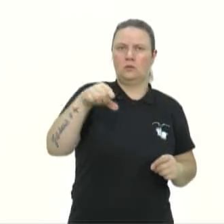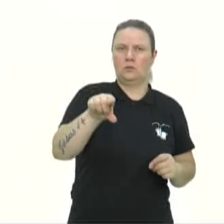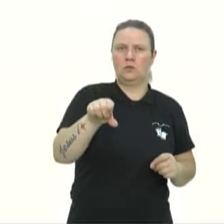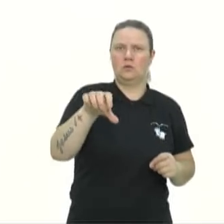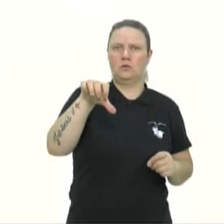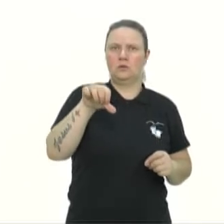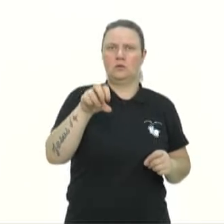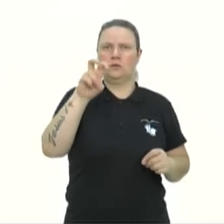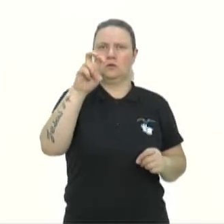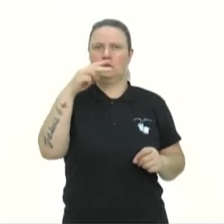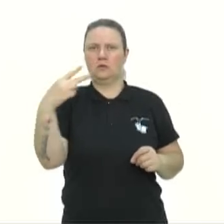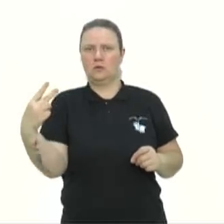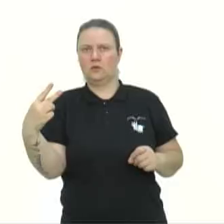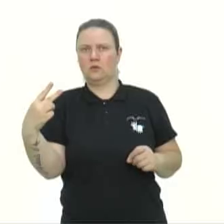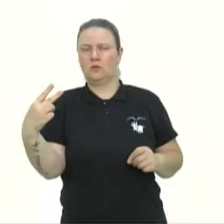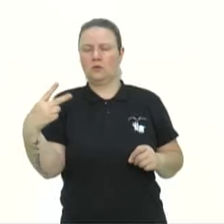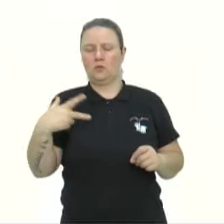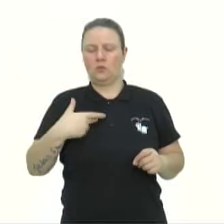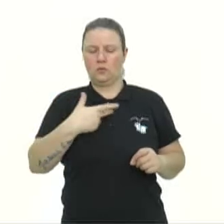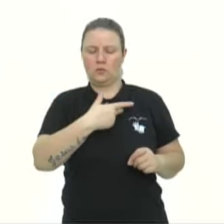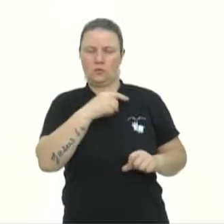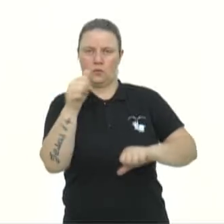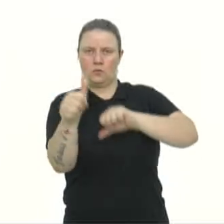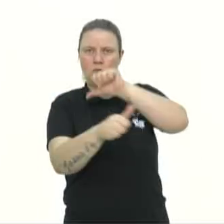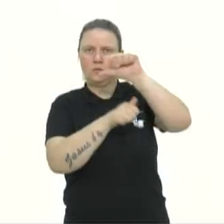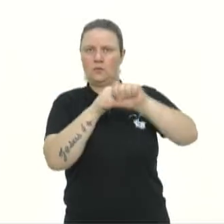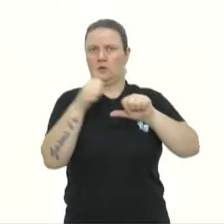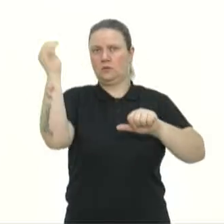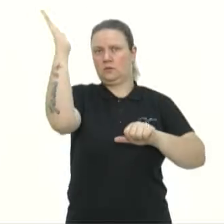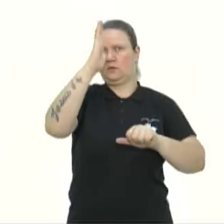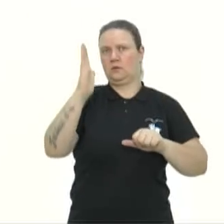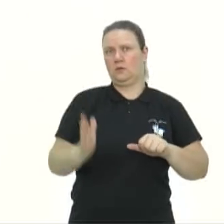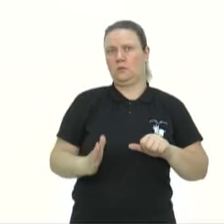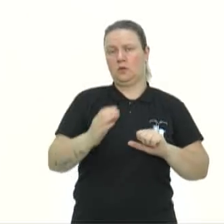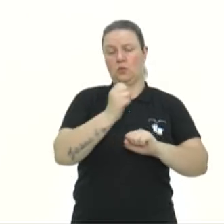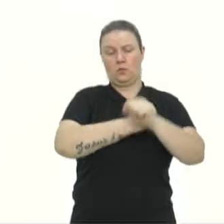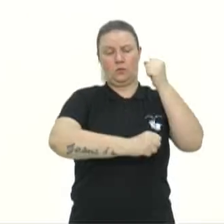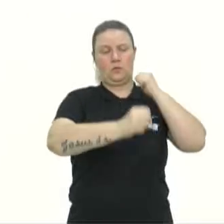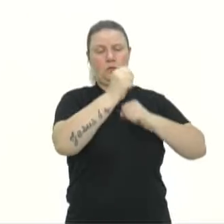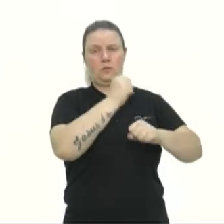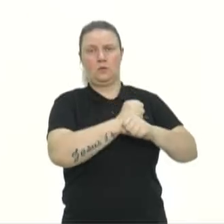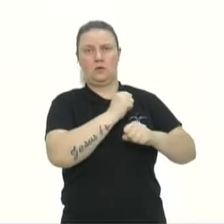9.952 transplantes no país. No mesmo período do ano passado,